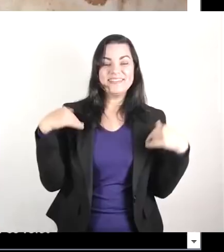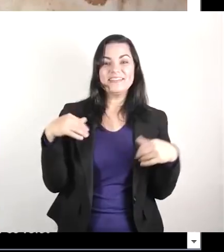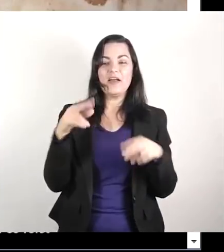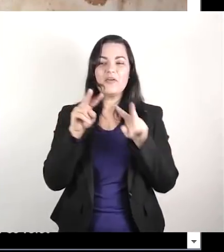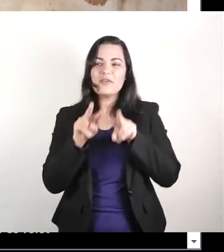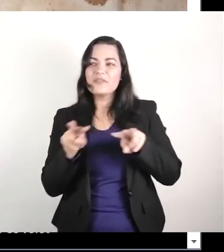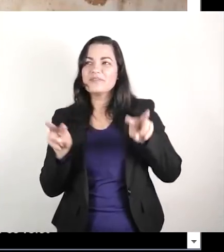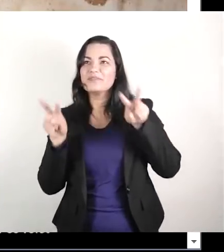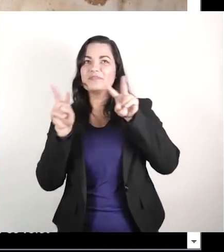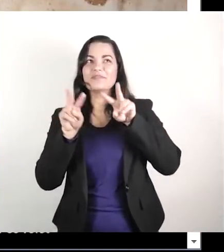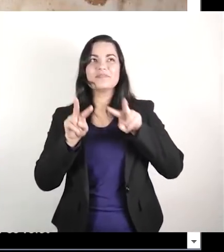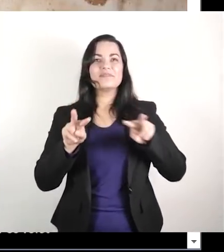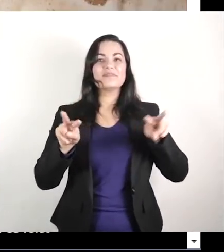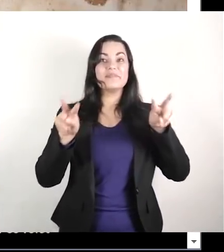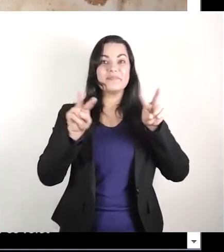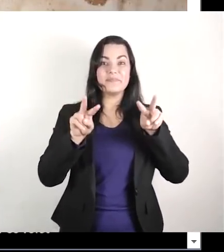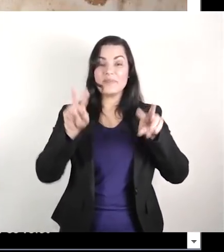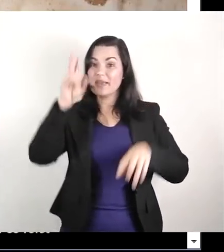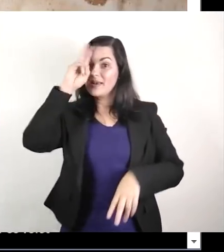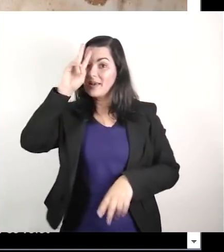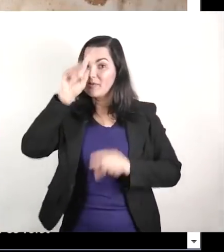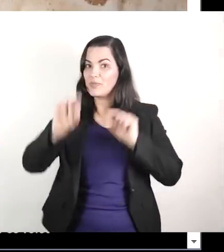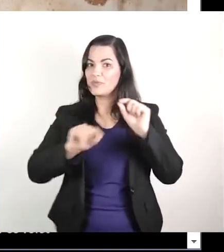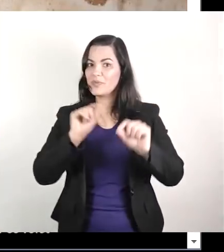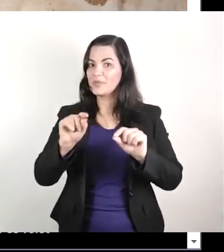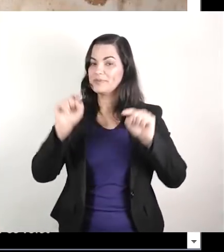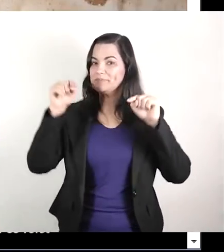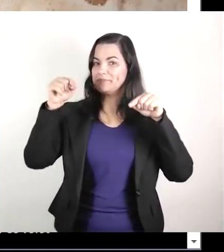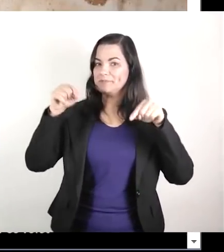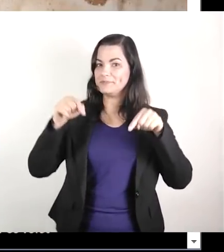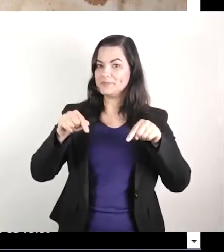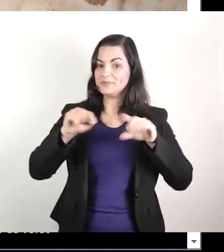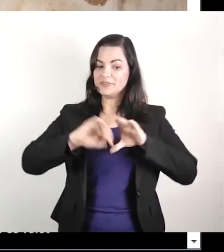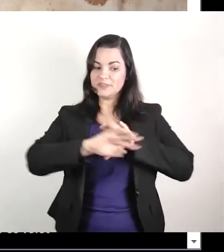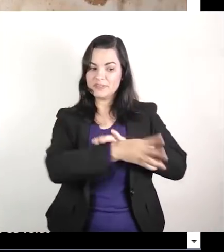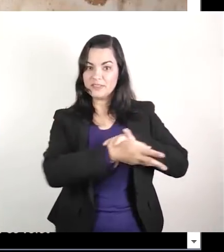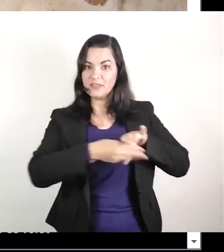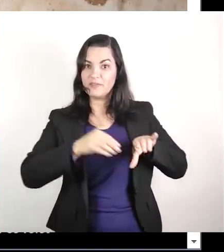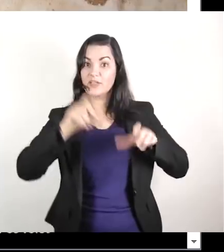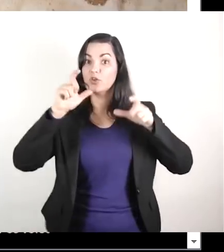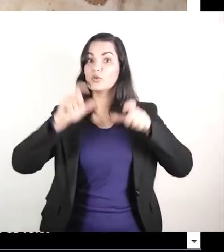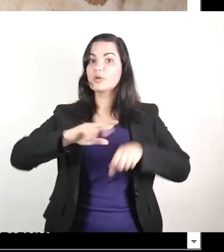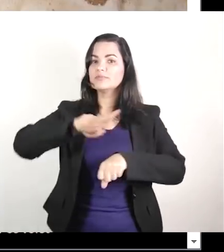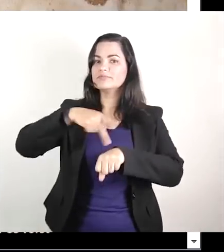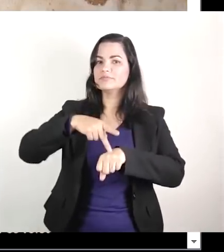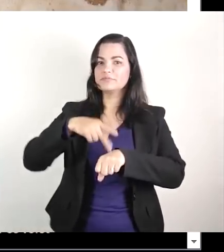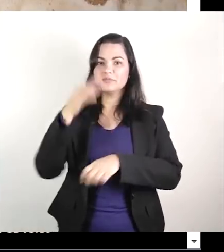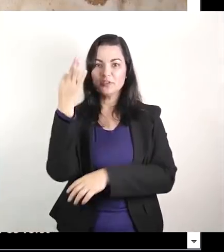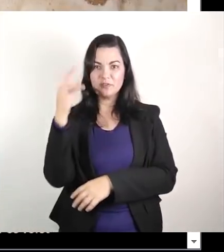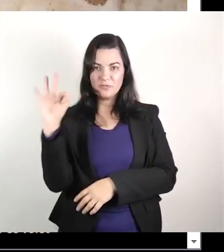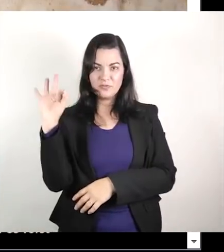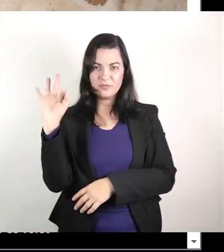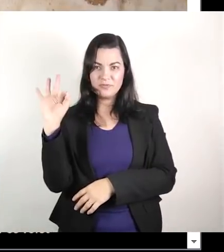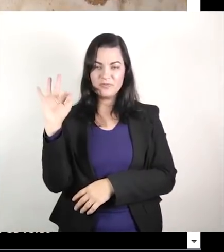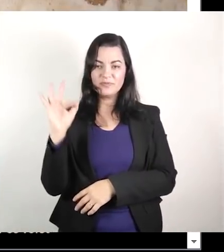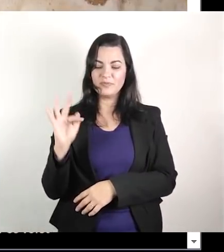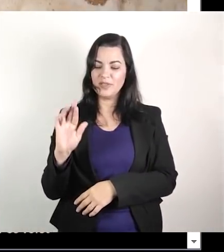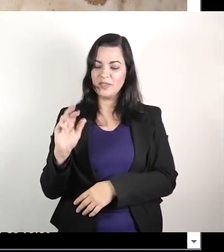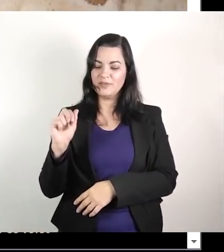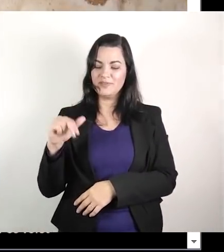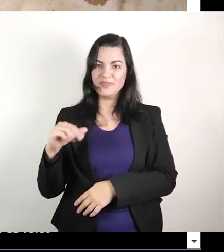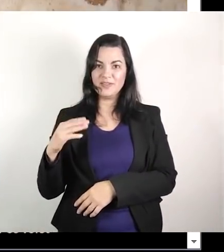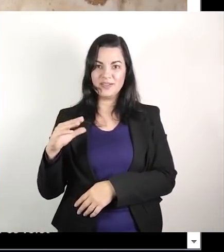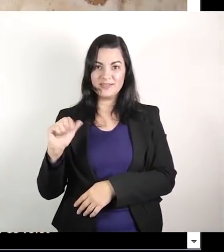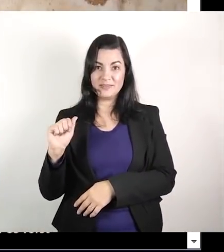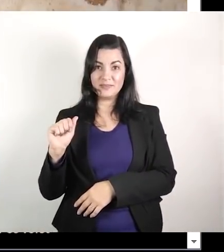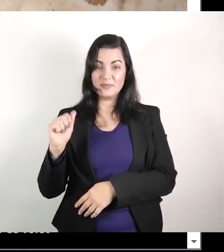virtual. Lembrando que essa caverna é uma caverna lá da França, tá bom? Então não precisa se